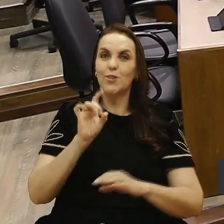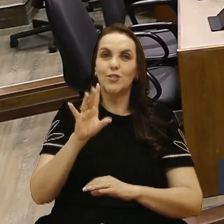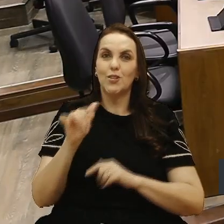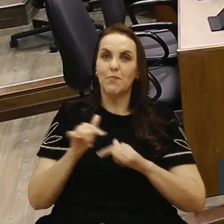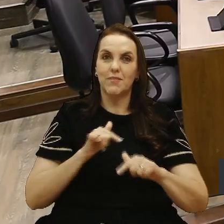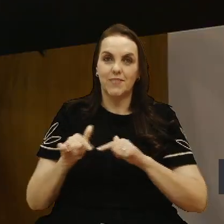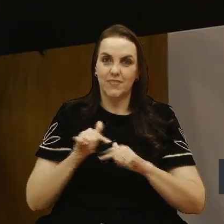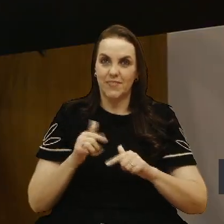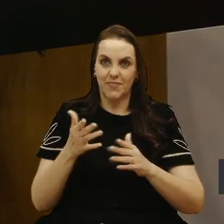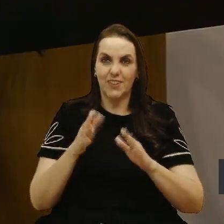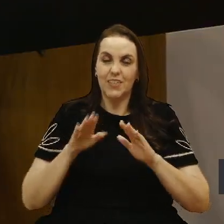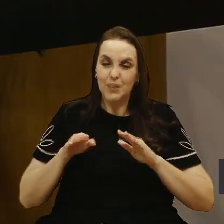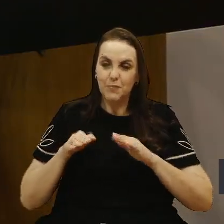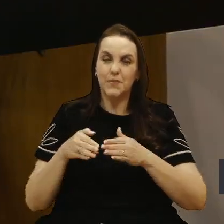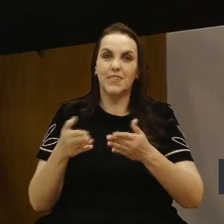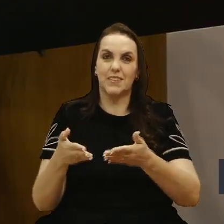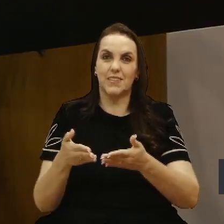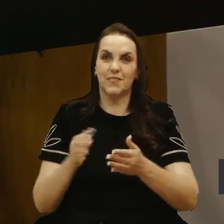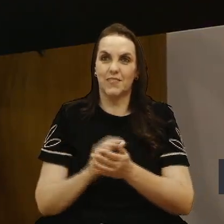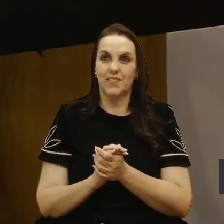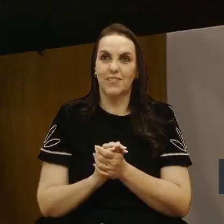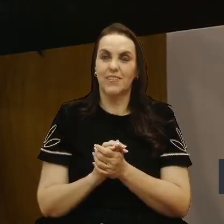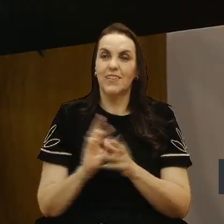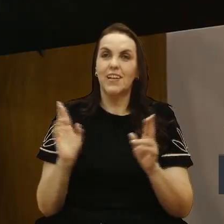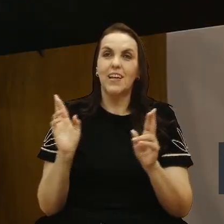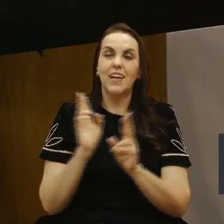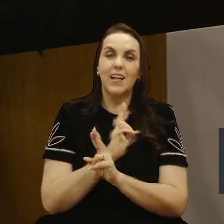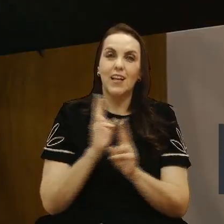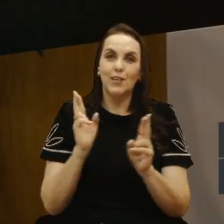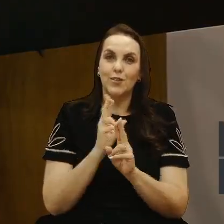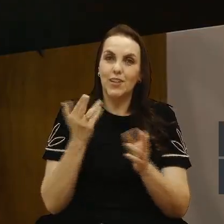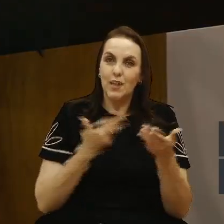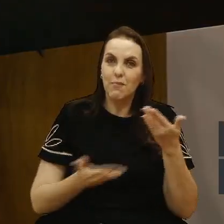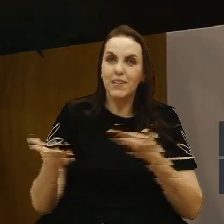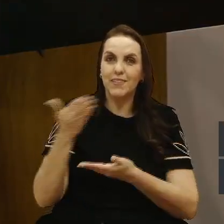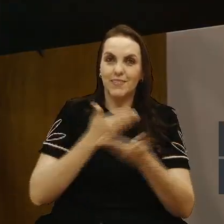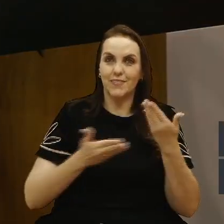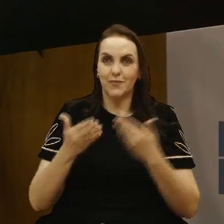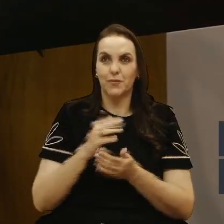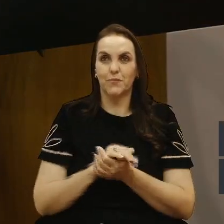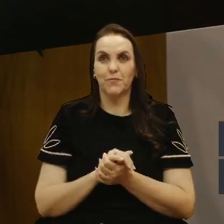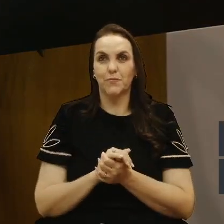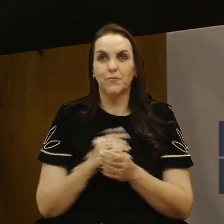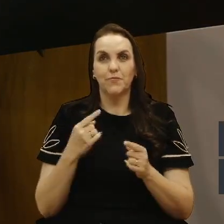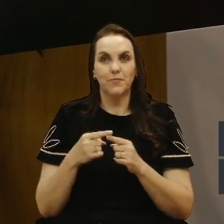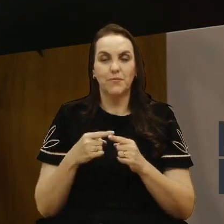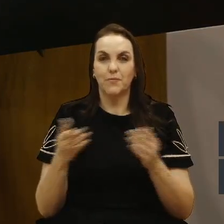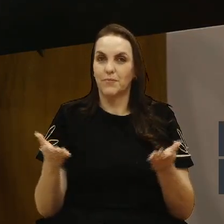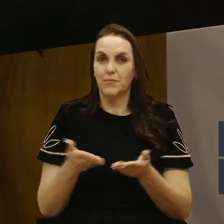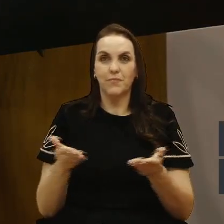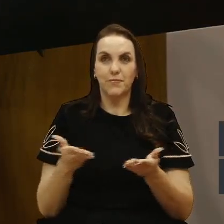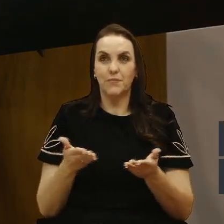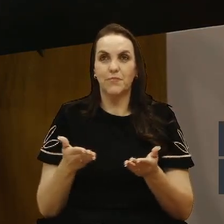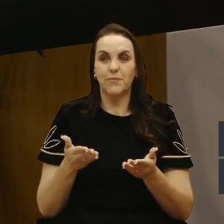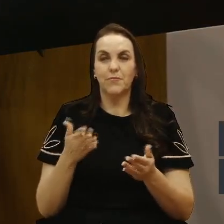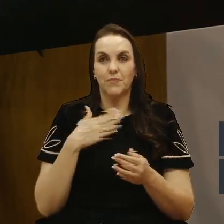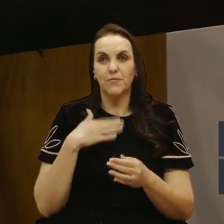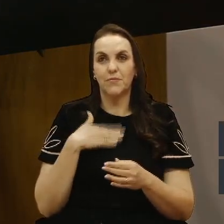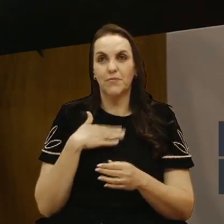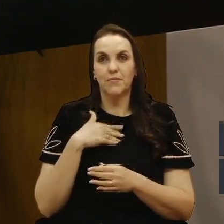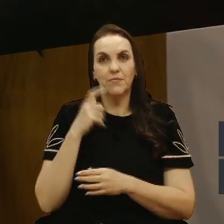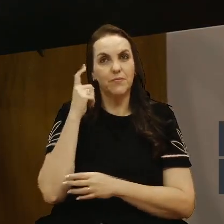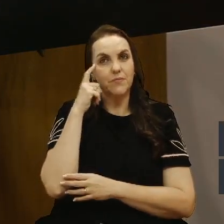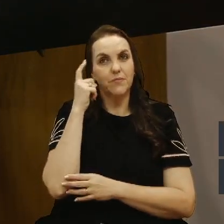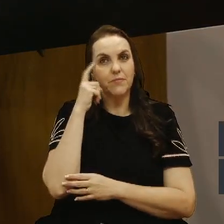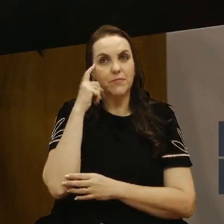em si específico, mas pela relação, né, o relacionamento. Porque hoje eu parto de um princípio assim